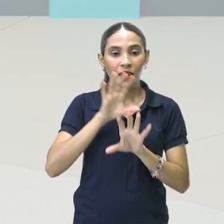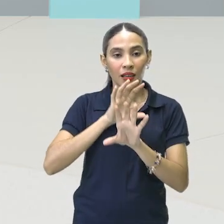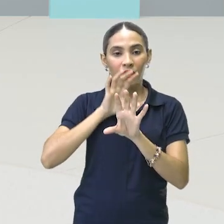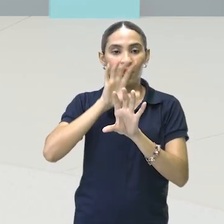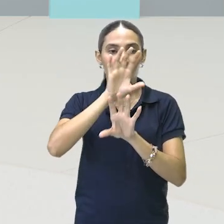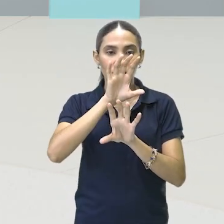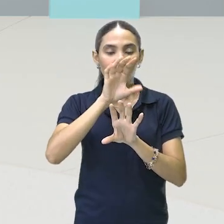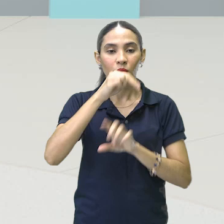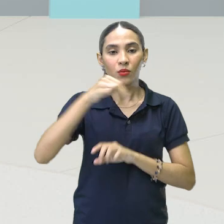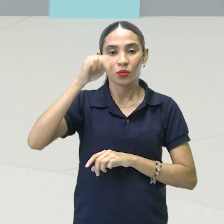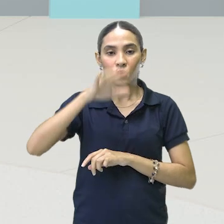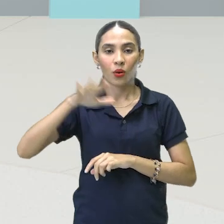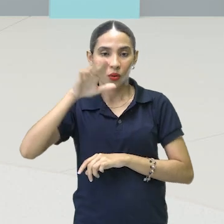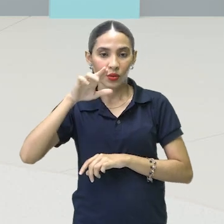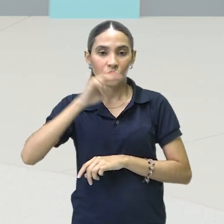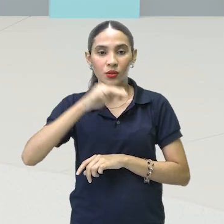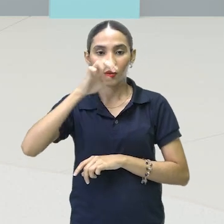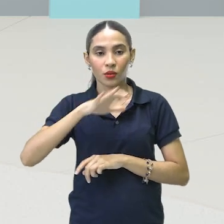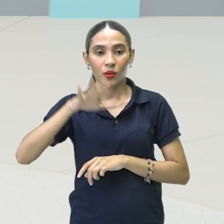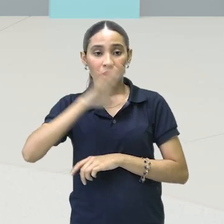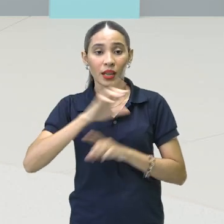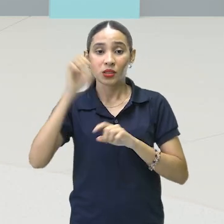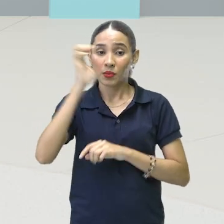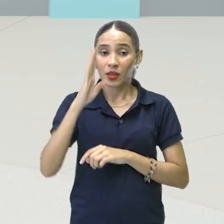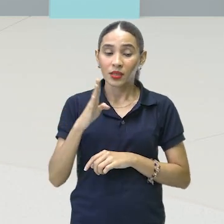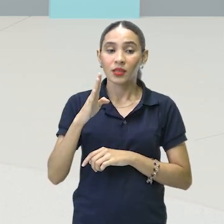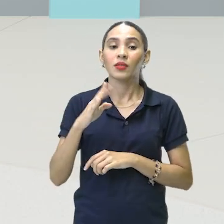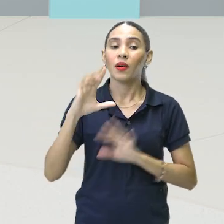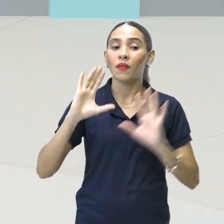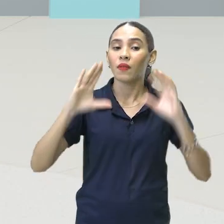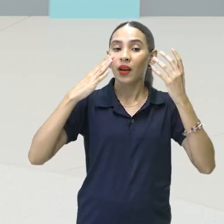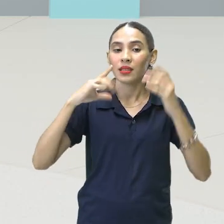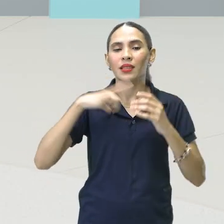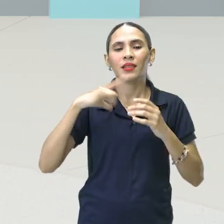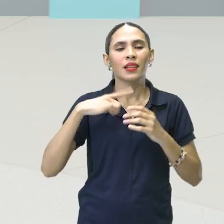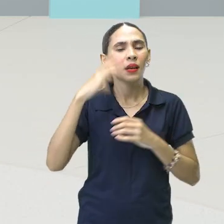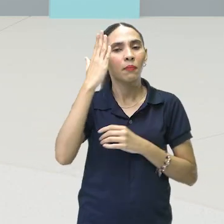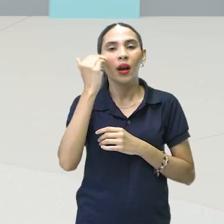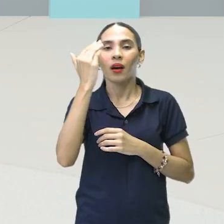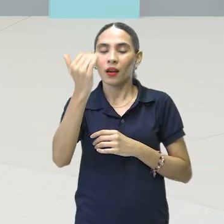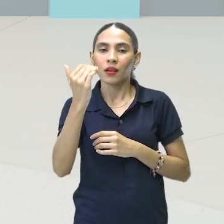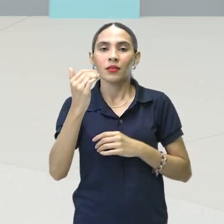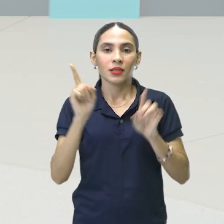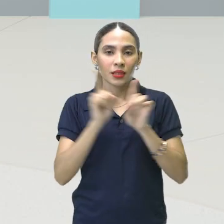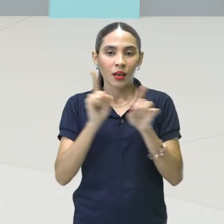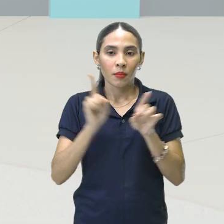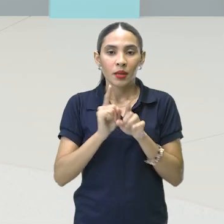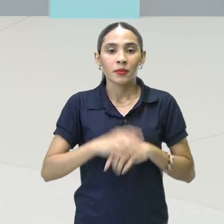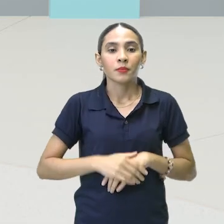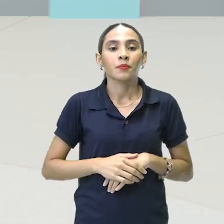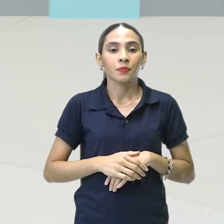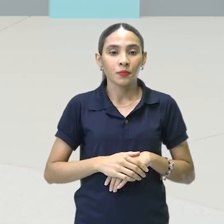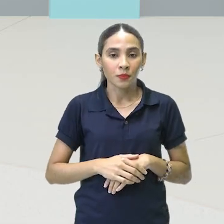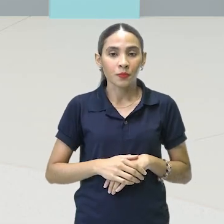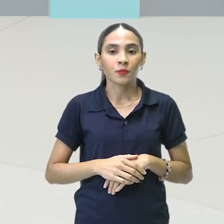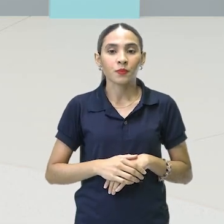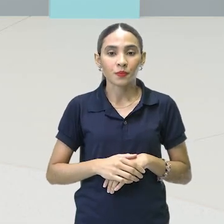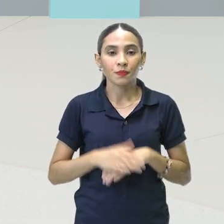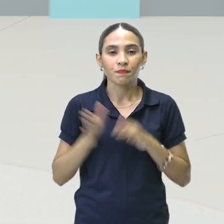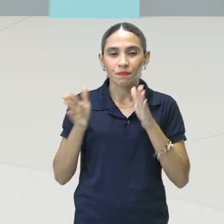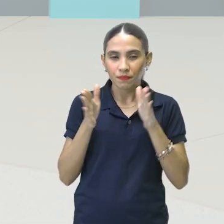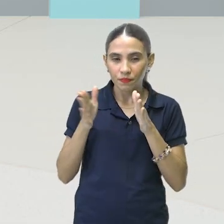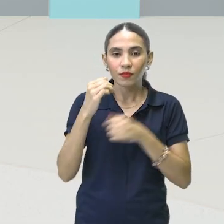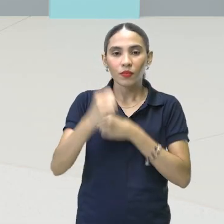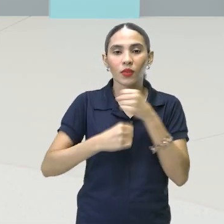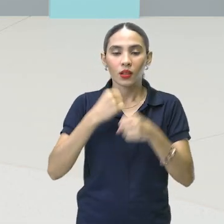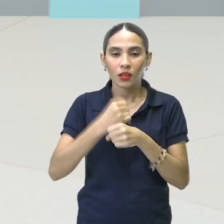norte e nordeste do Brasil, as festas do Bumba Meu Boi têm muita popularidade. No meio do